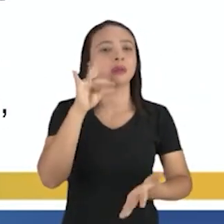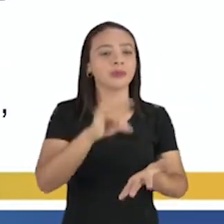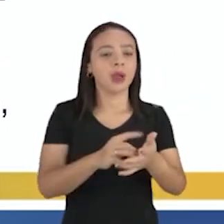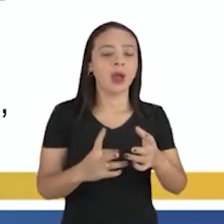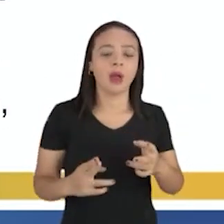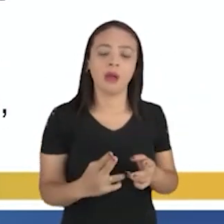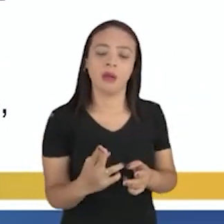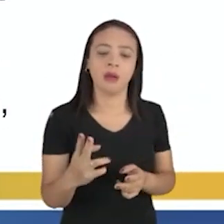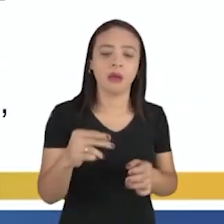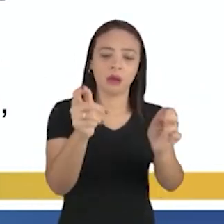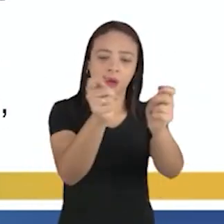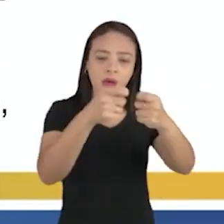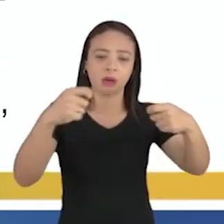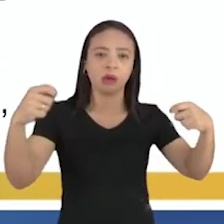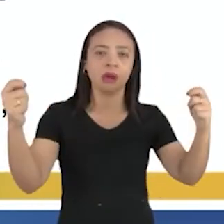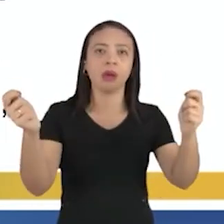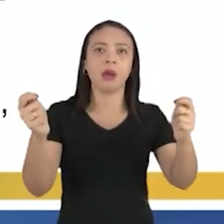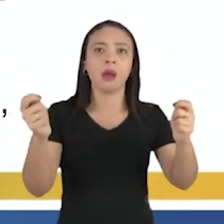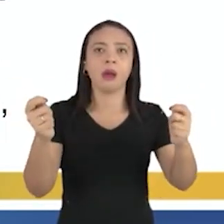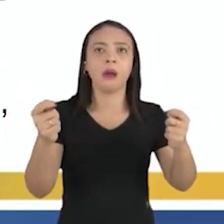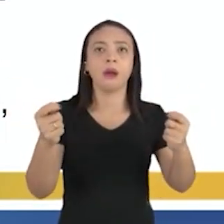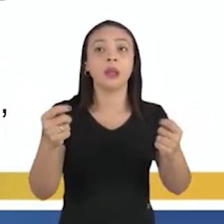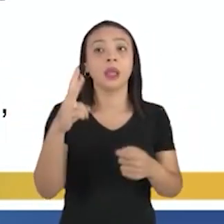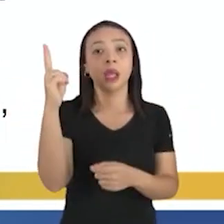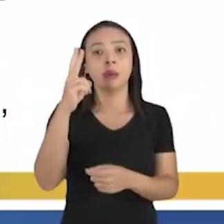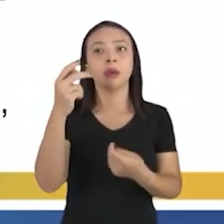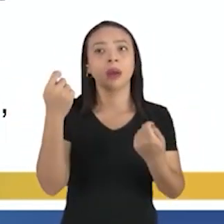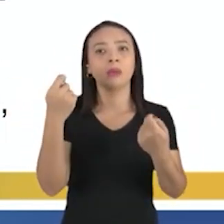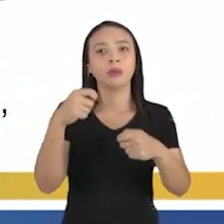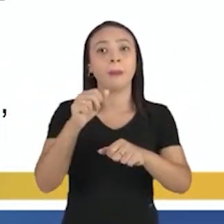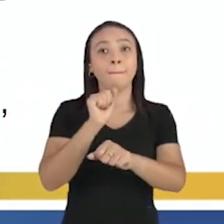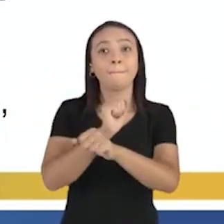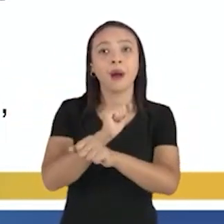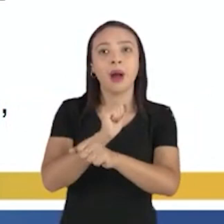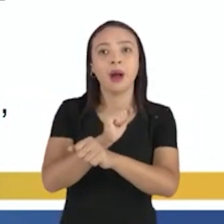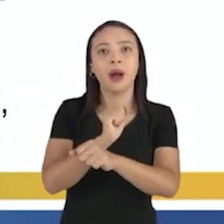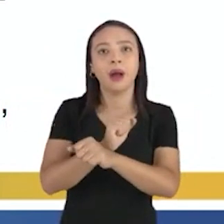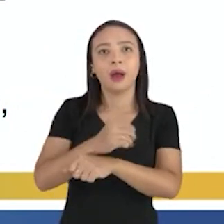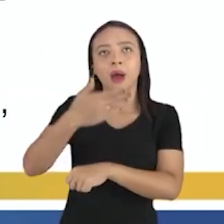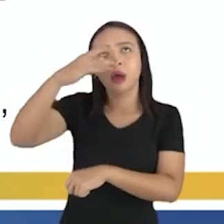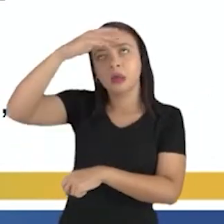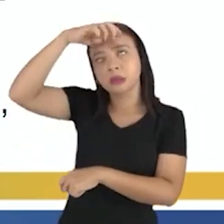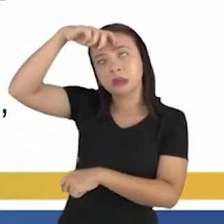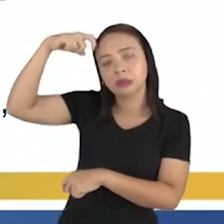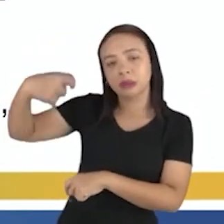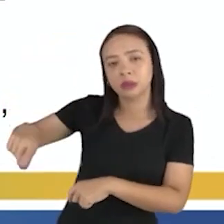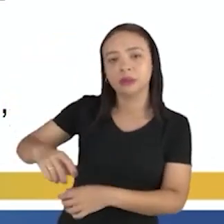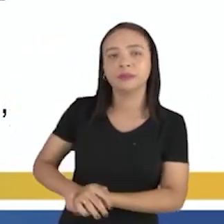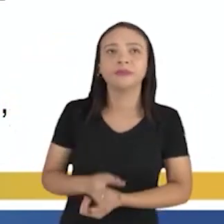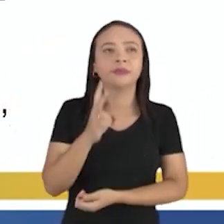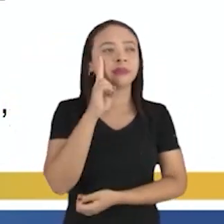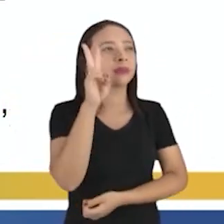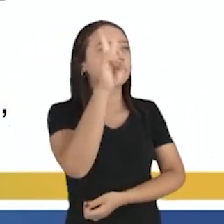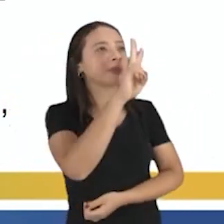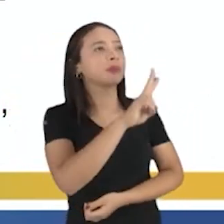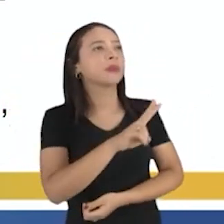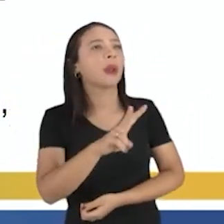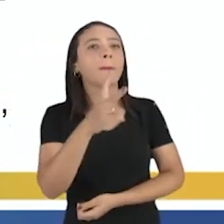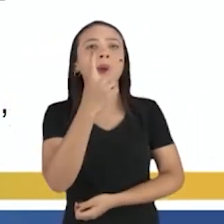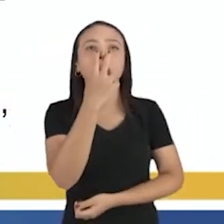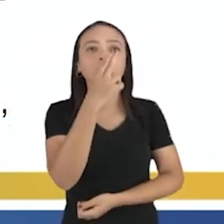se quisesse, podia parar de enxugar a testa. Olhando o calmo horizonte como um